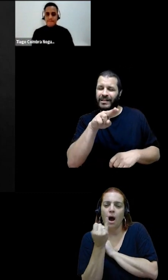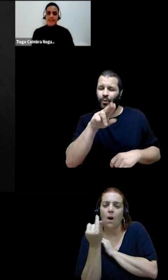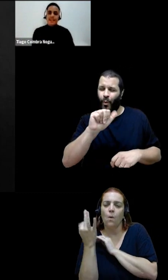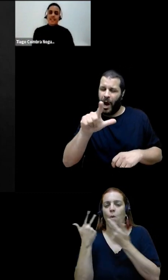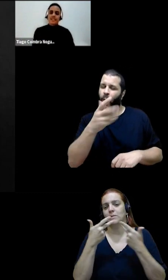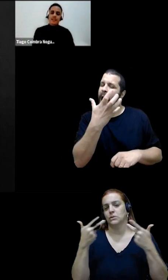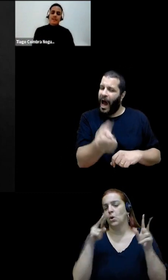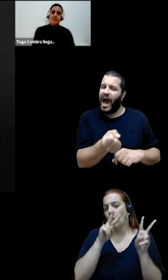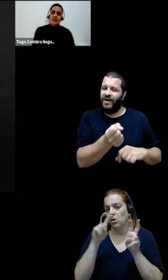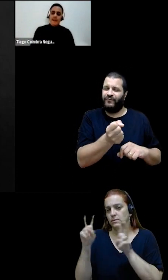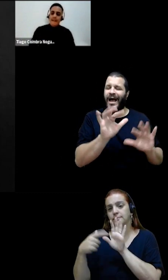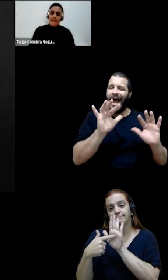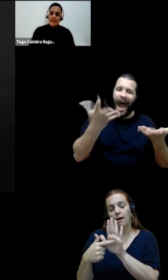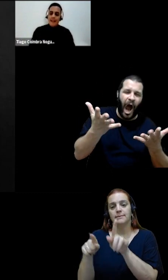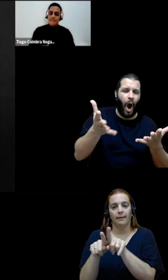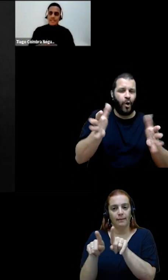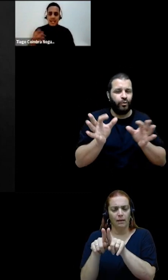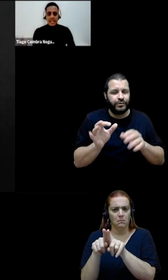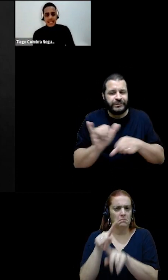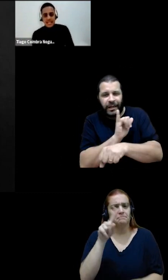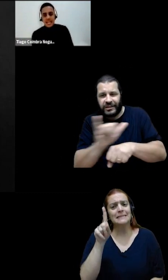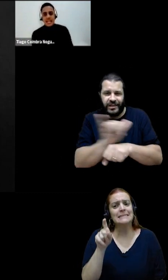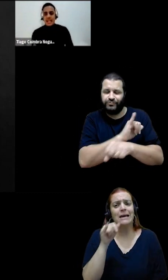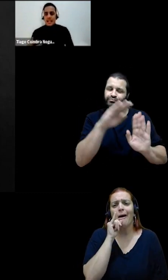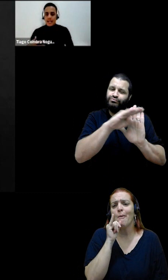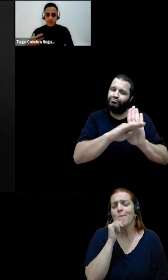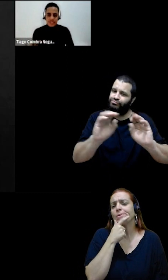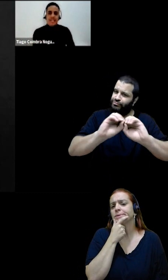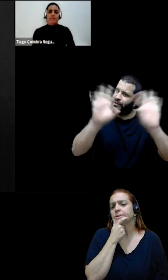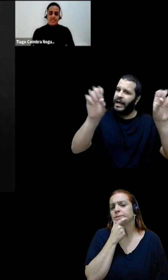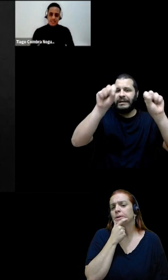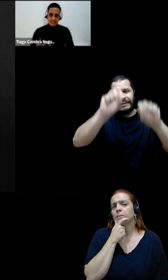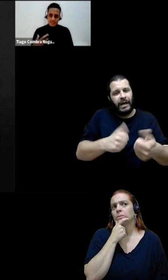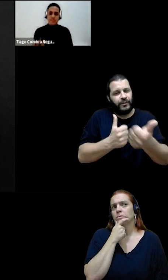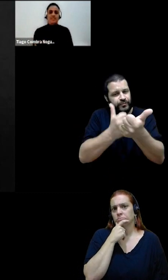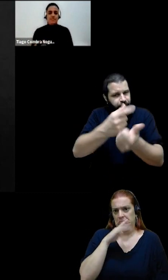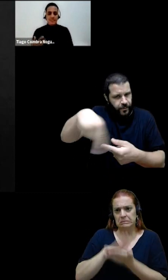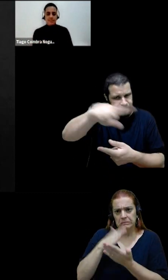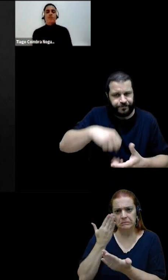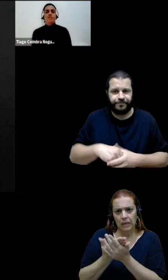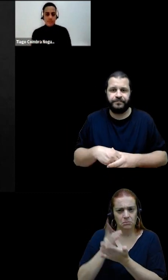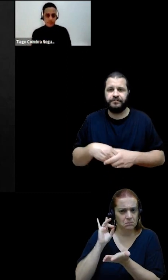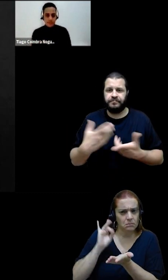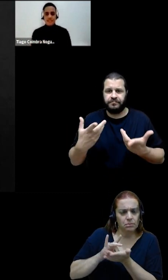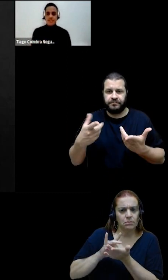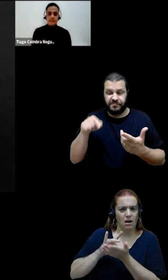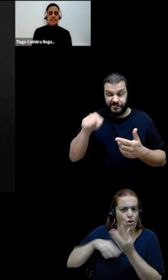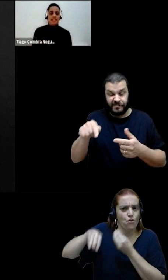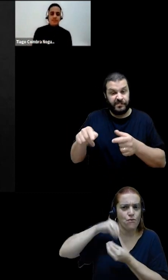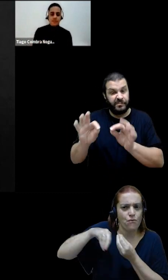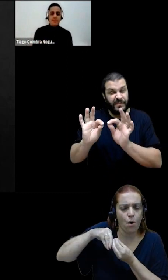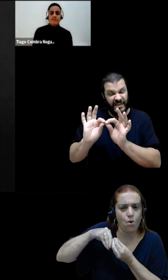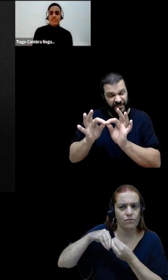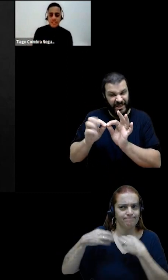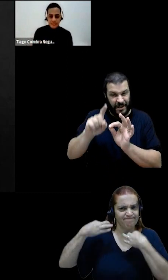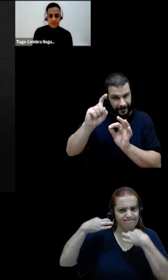algumas questões, né? Então, será que os intérpretes, de fato, se envolvem no processo de interpretação